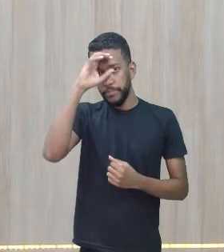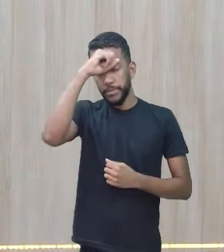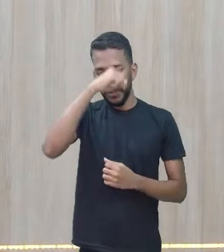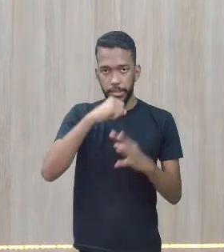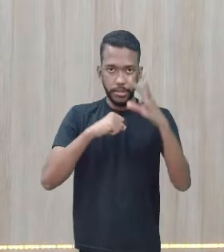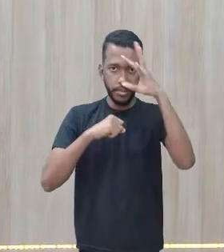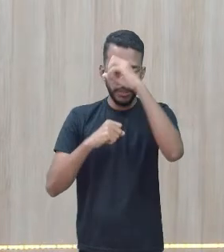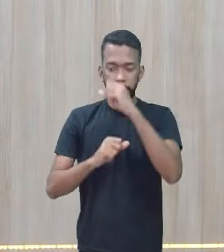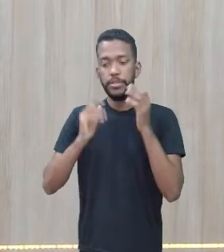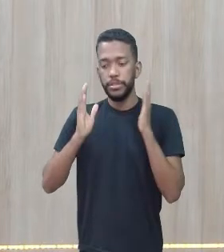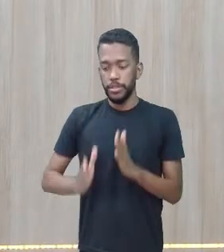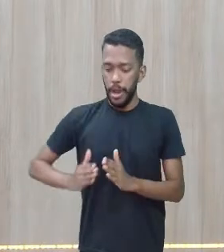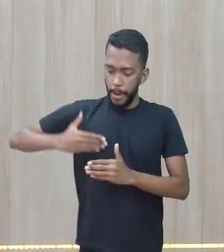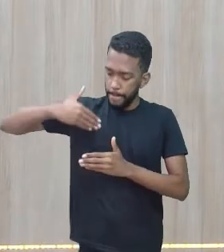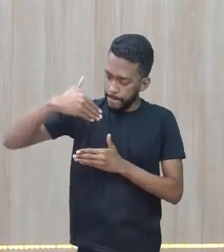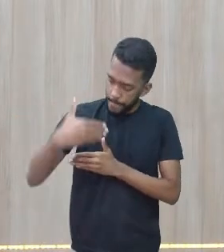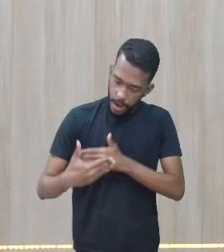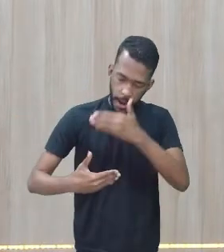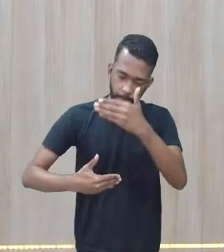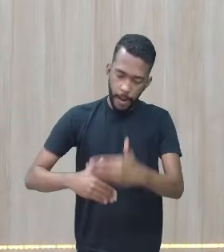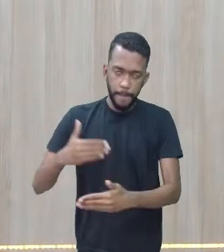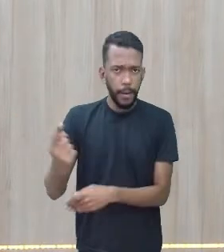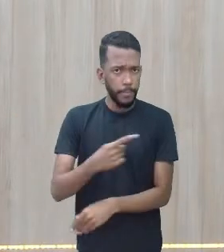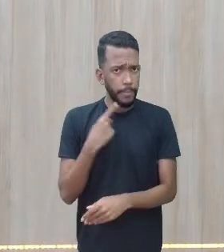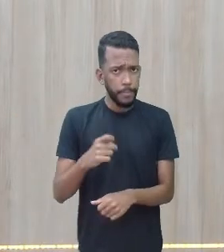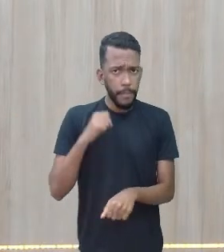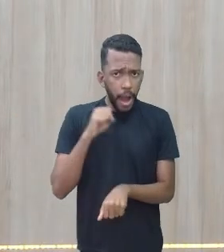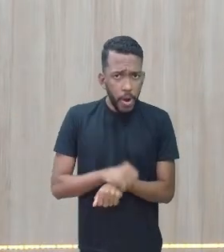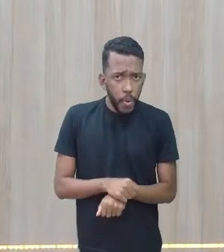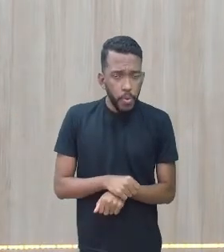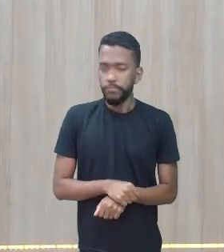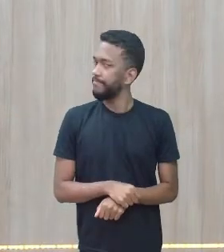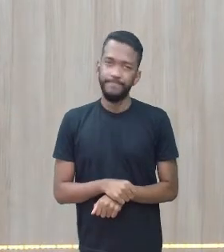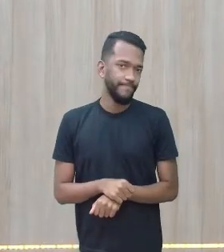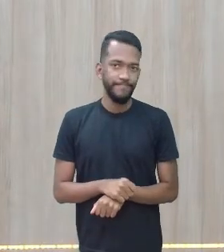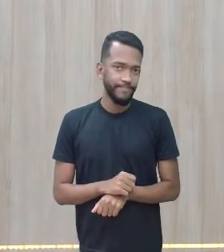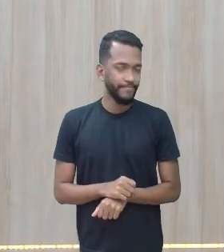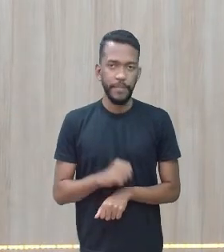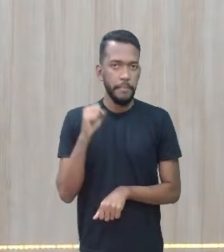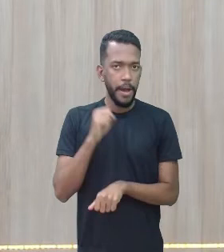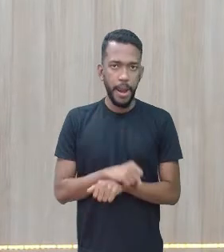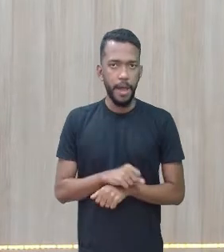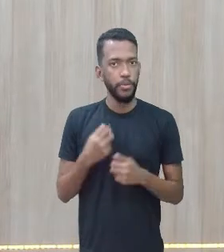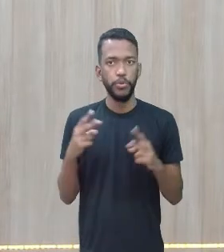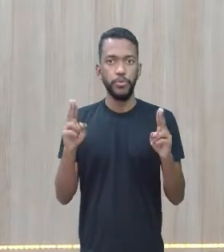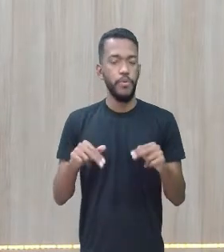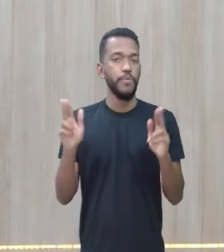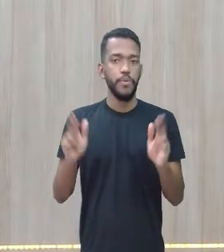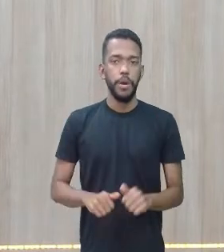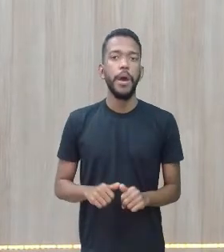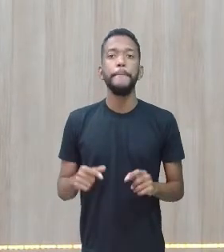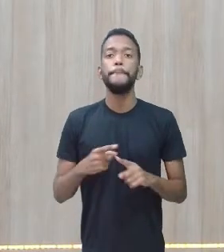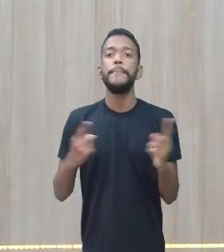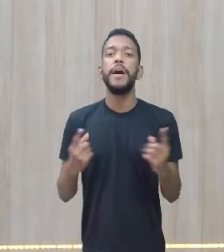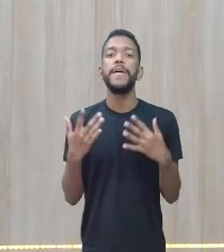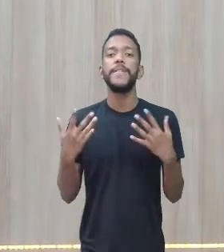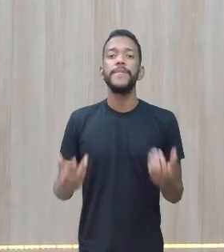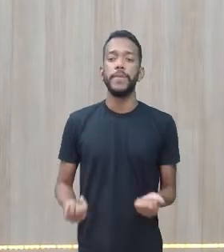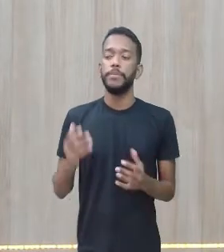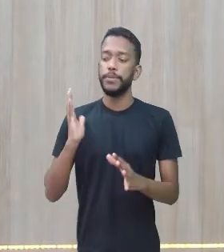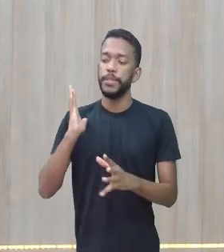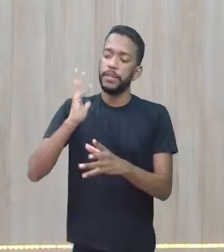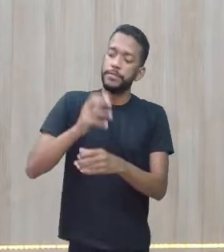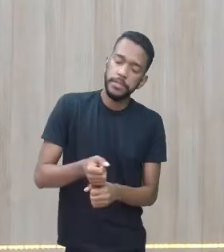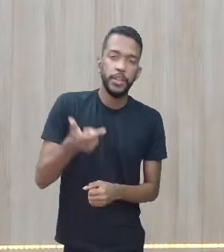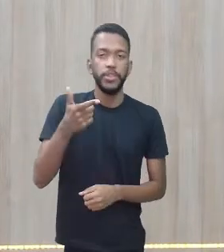sendo construída. Nós não paramos, né, e nem vamos parar. E aí, vale a pena revisar este